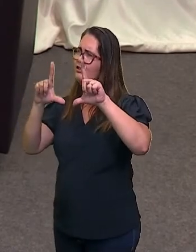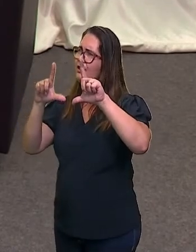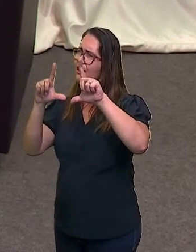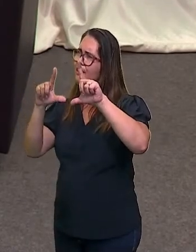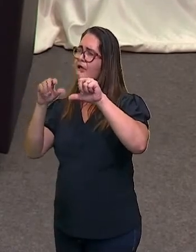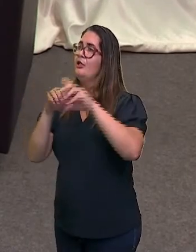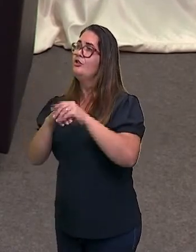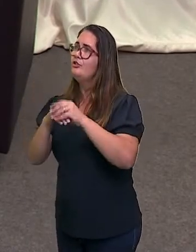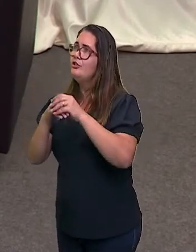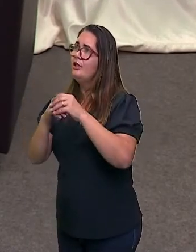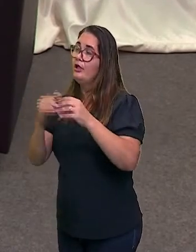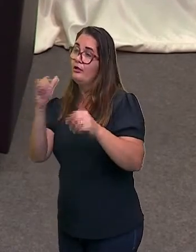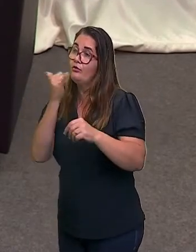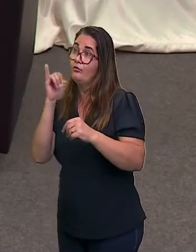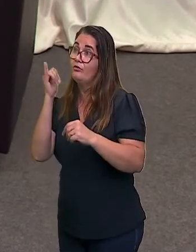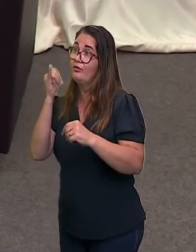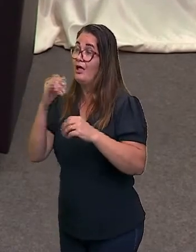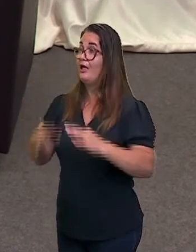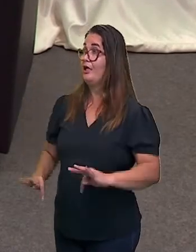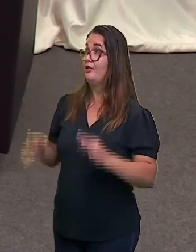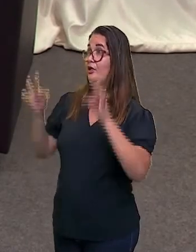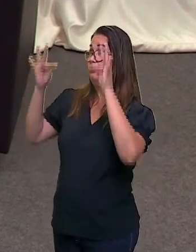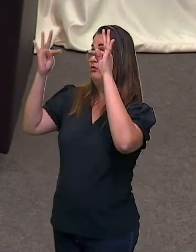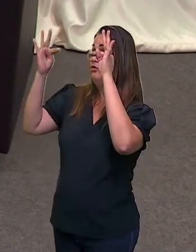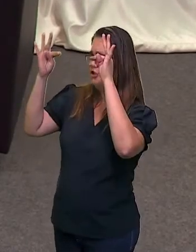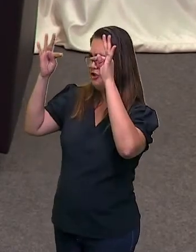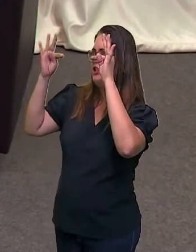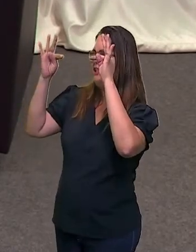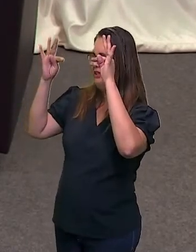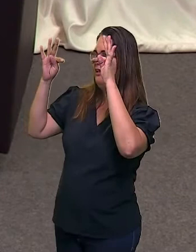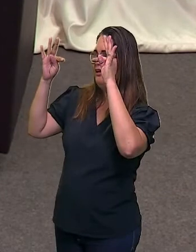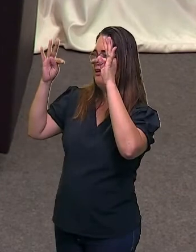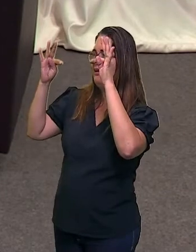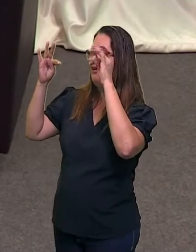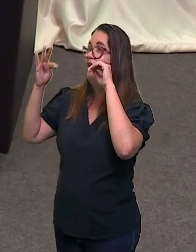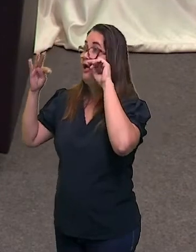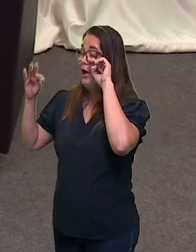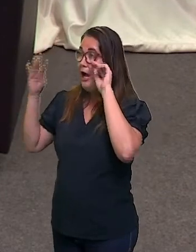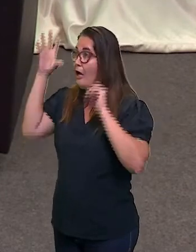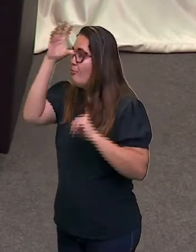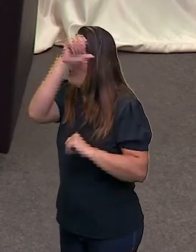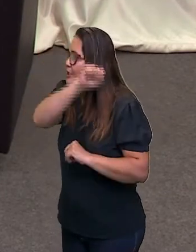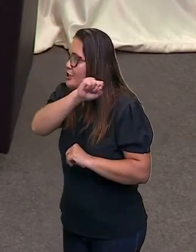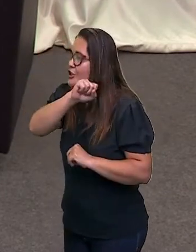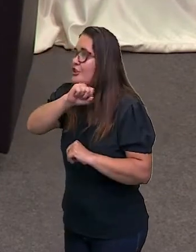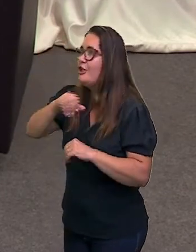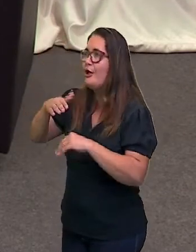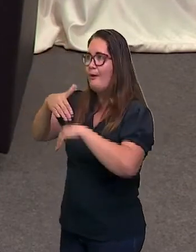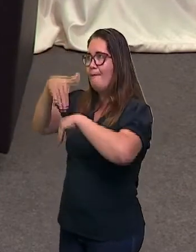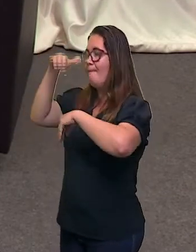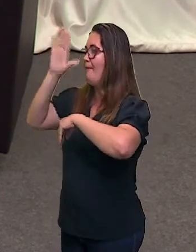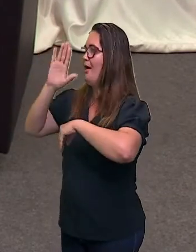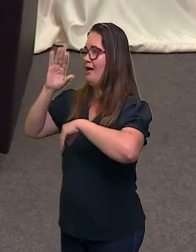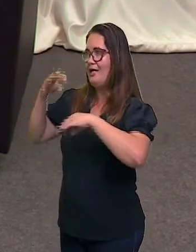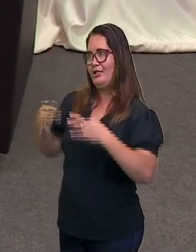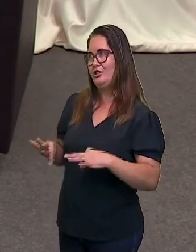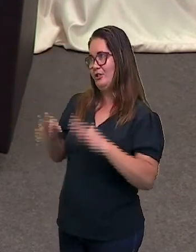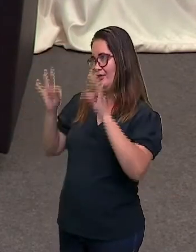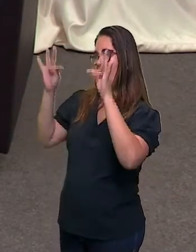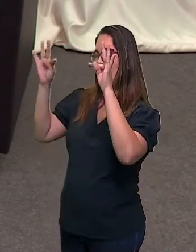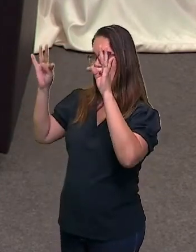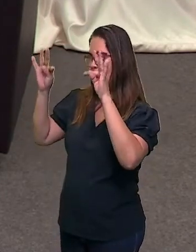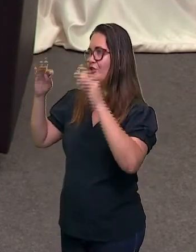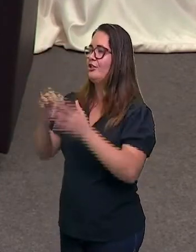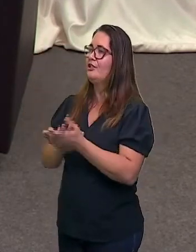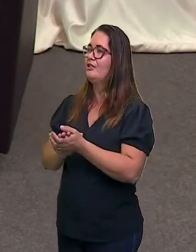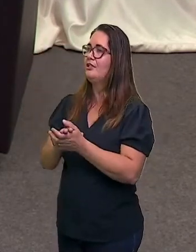em relação às ferramentas digitais, como, por exemplo, Google Meets, o Google Games, que eu uso, né, lá na